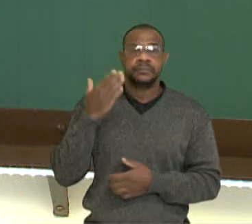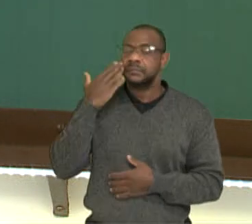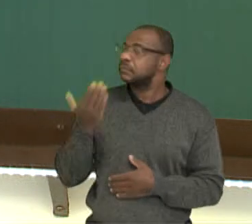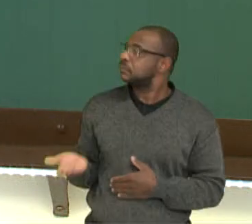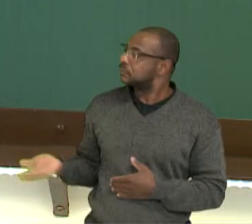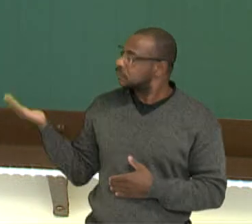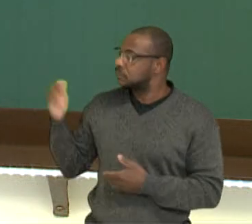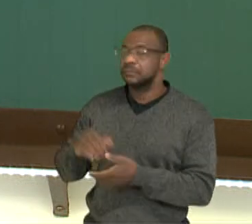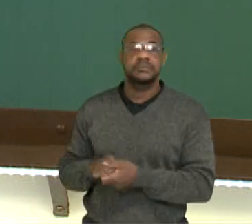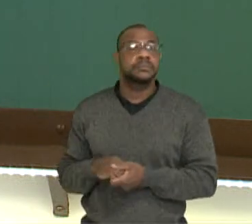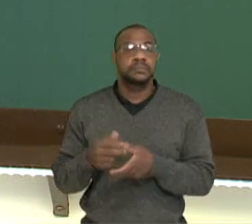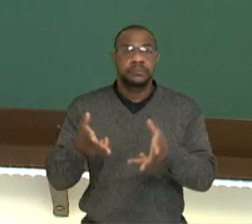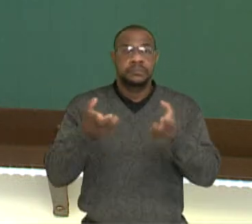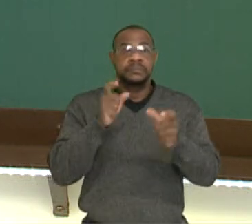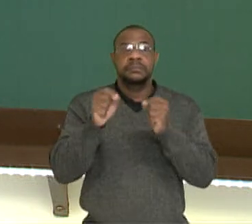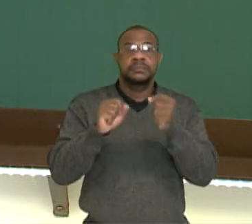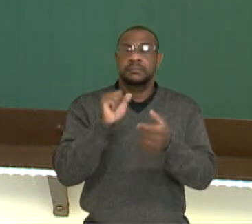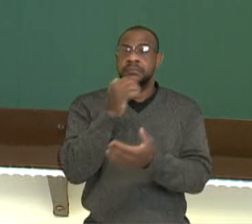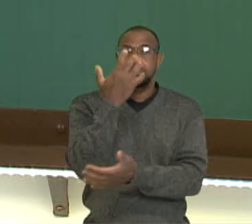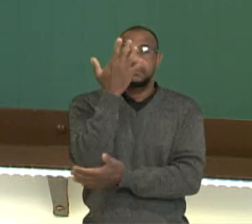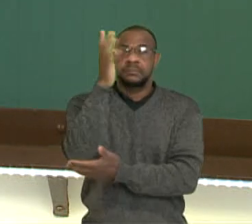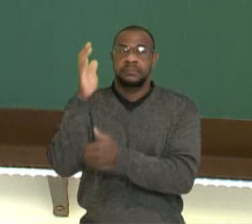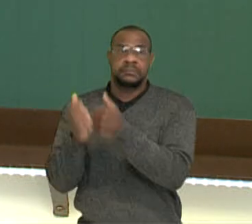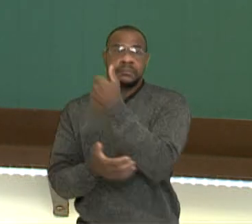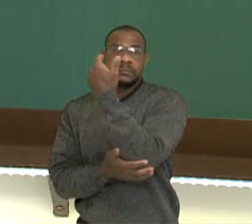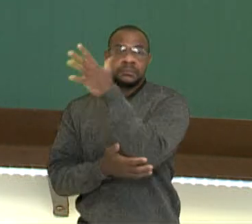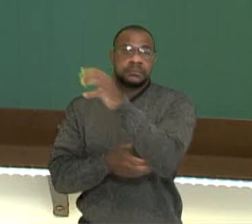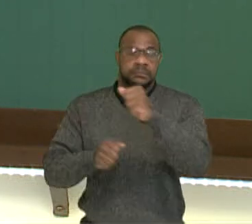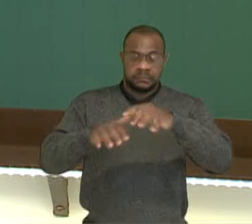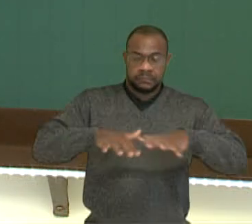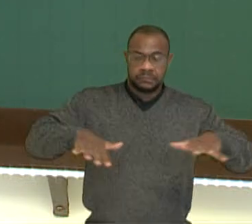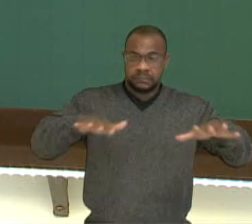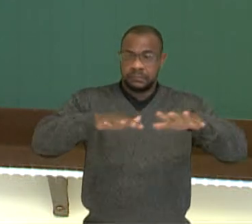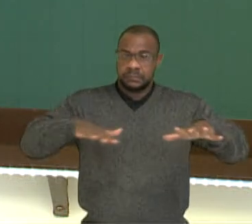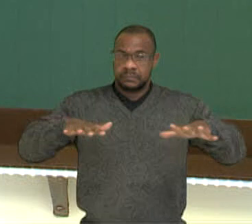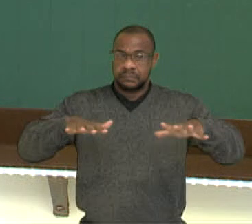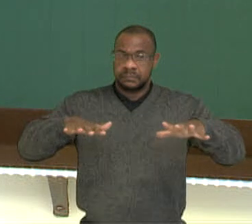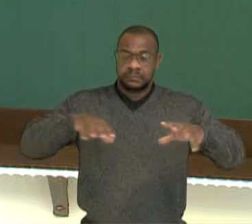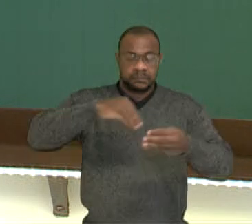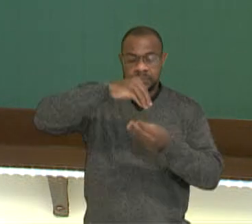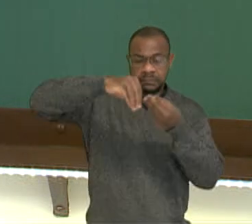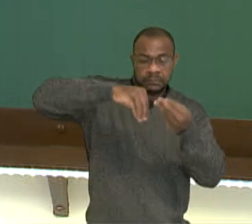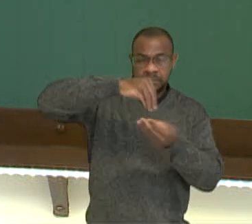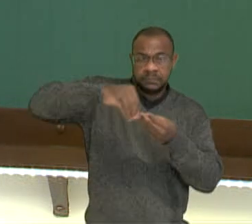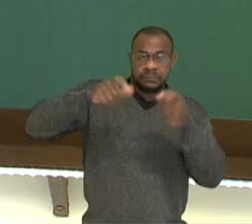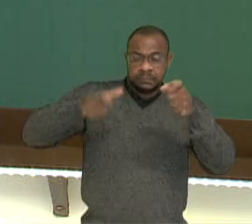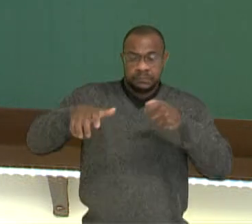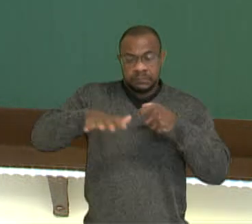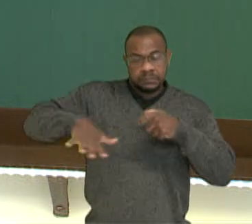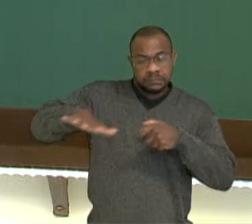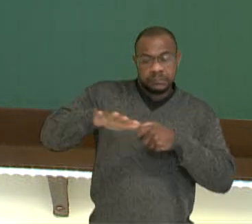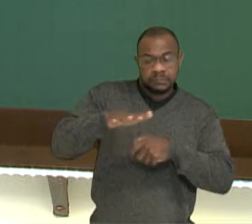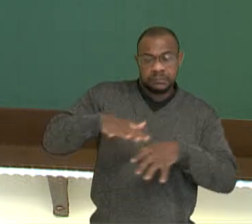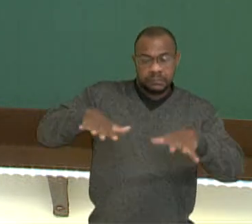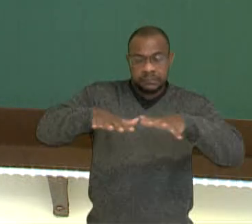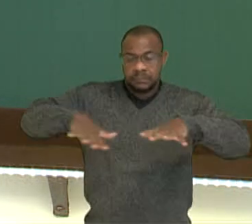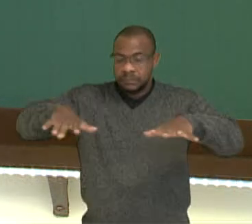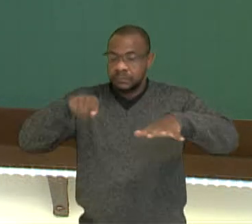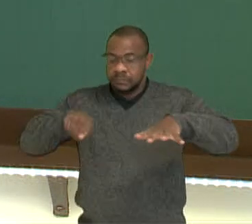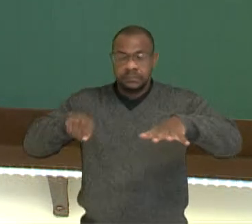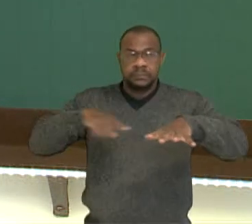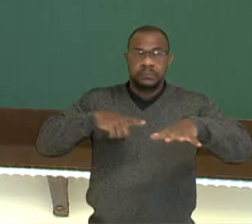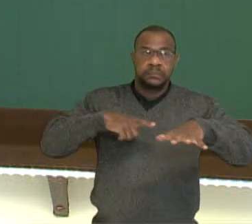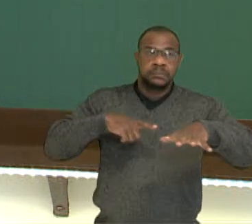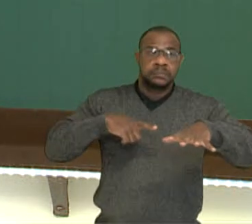perceber a vegetação típica é a floresta temperada, ou seja, aquela floresta que dispõe